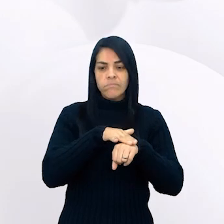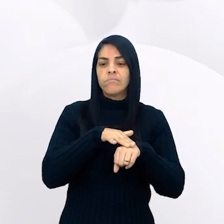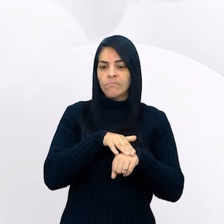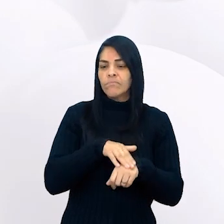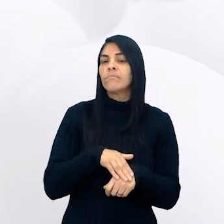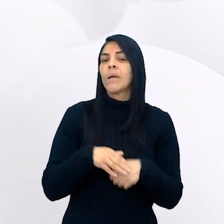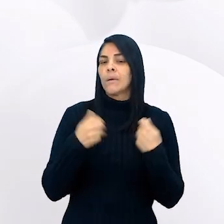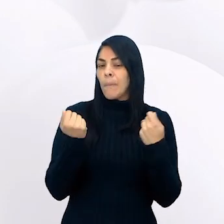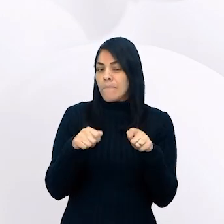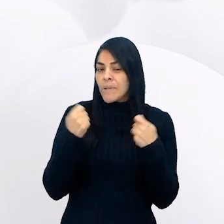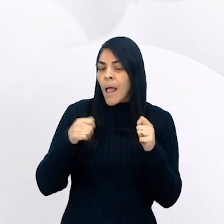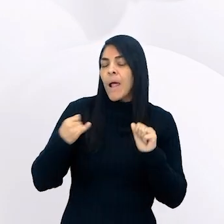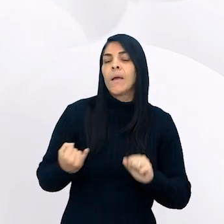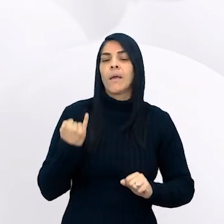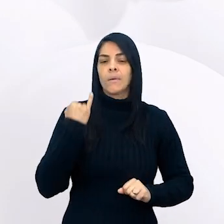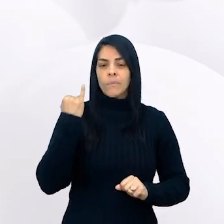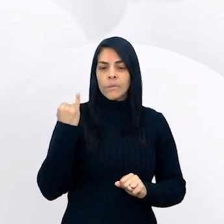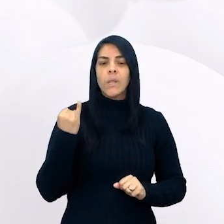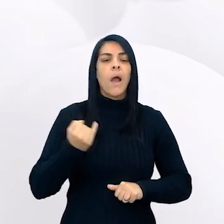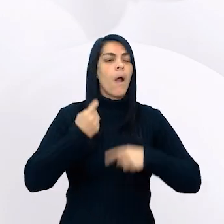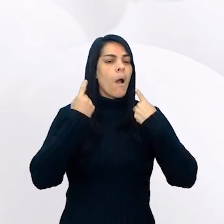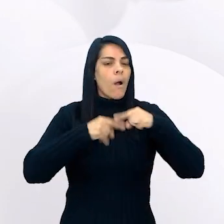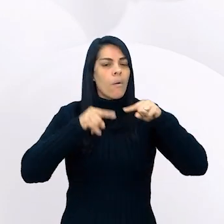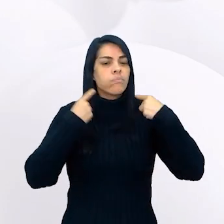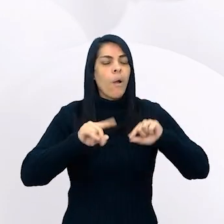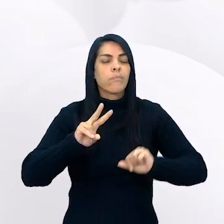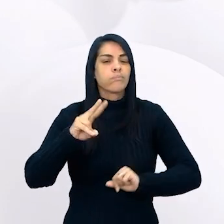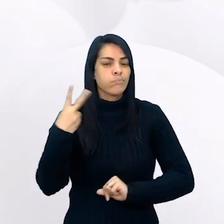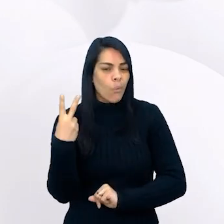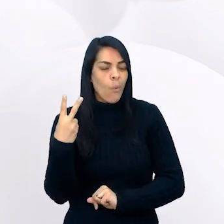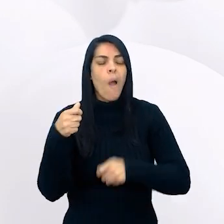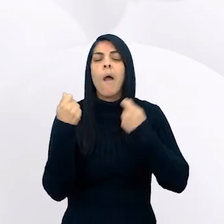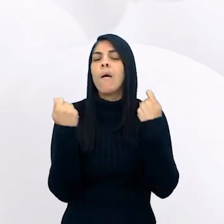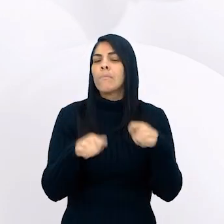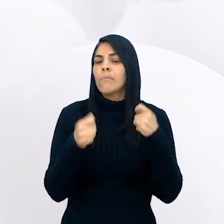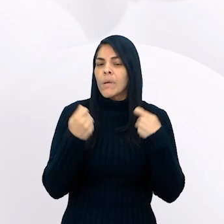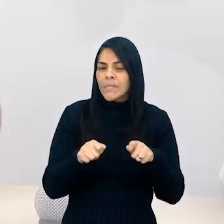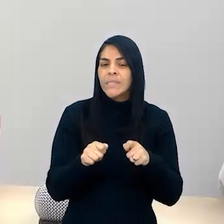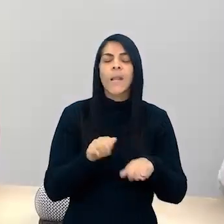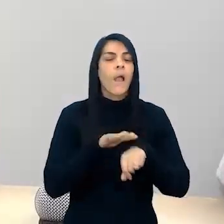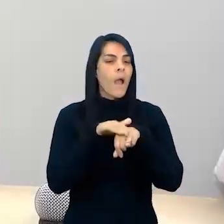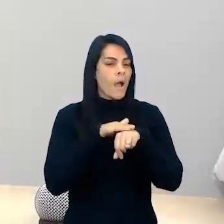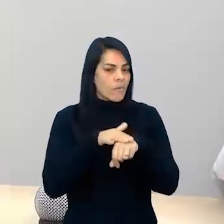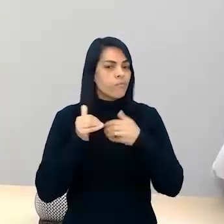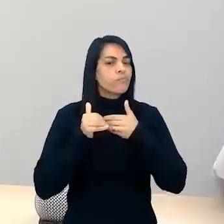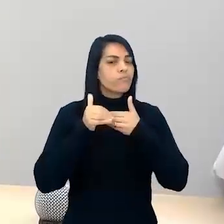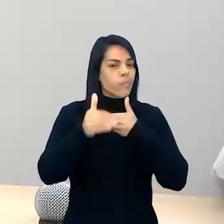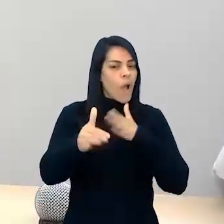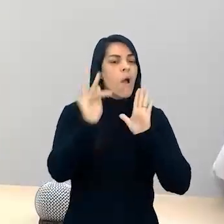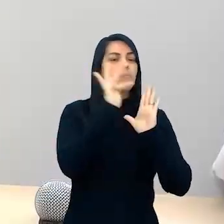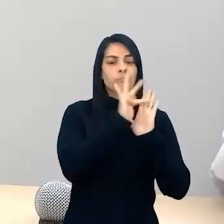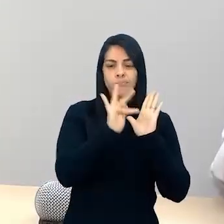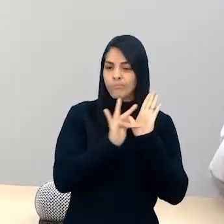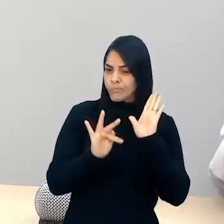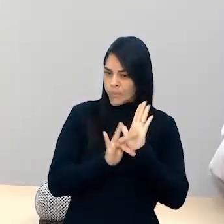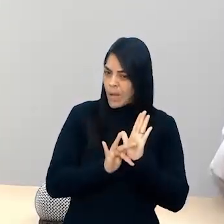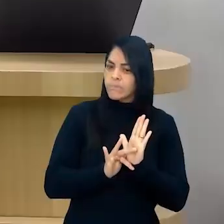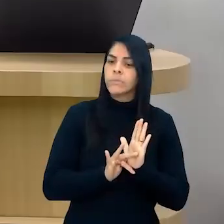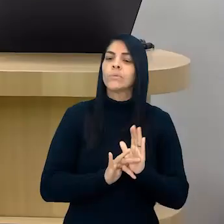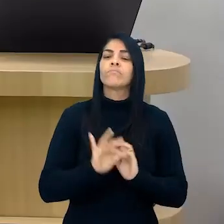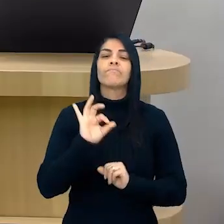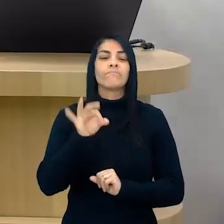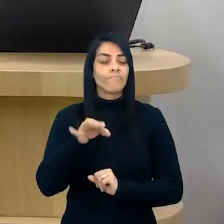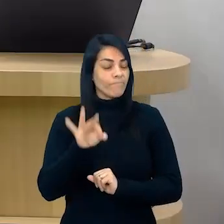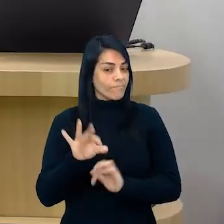Virem e conversem, aí vocês, essa discussão em dupla, que é o virem e converse, segue esses tópicos aí, 1 e 2.